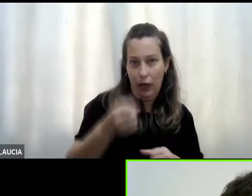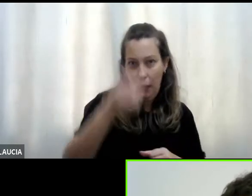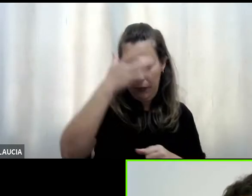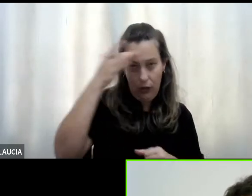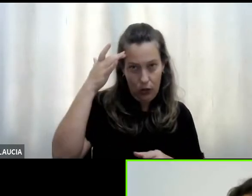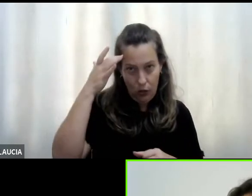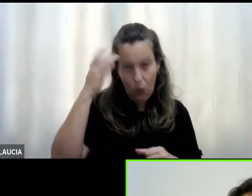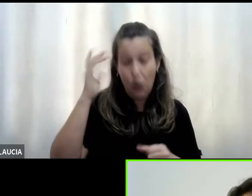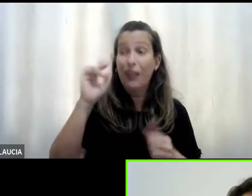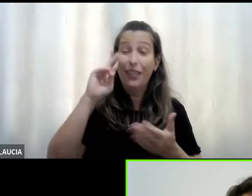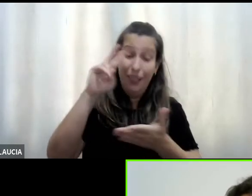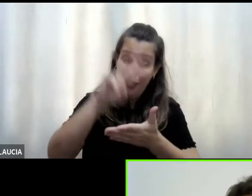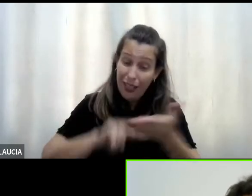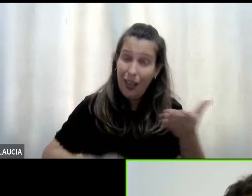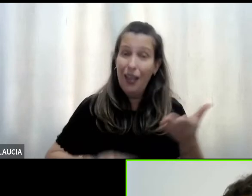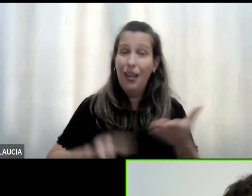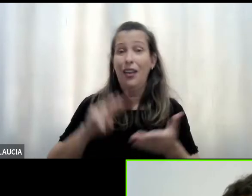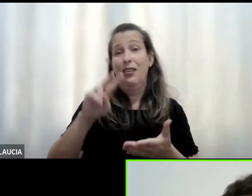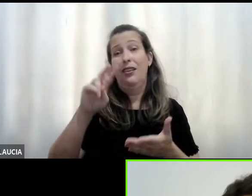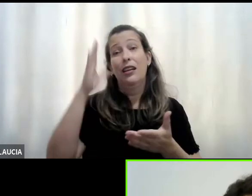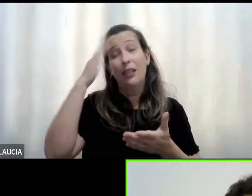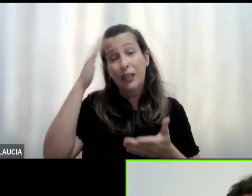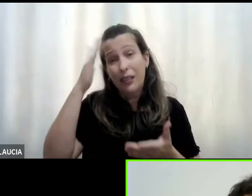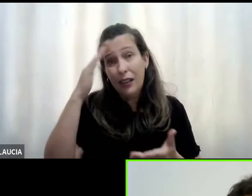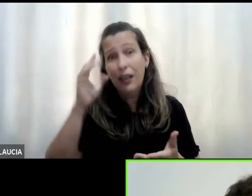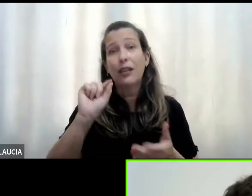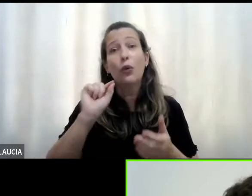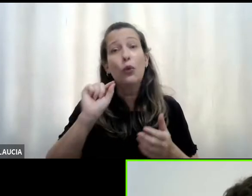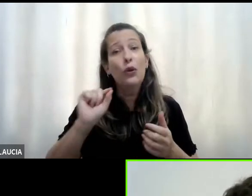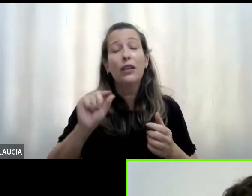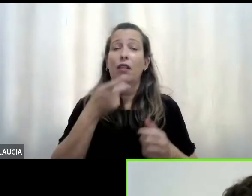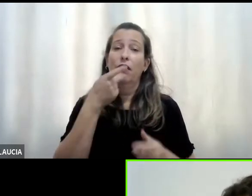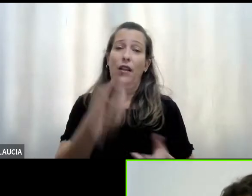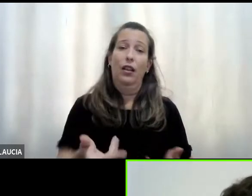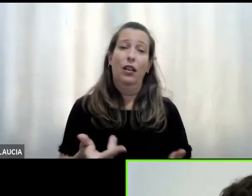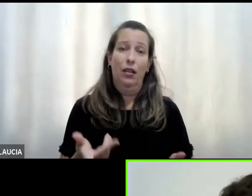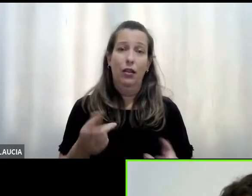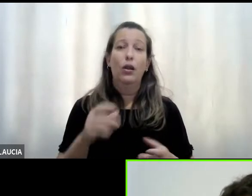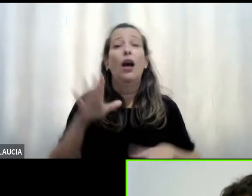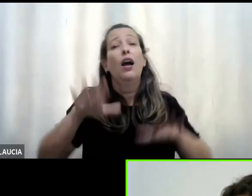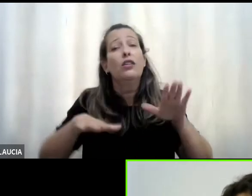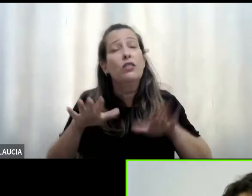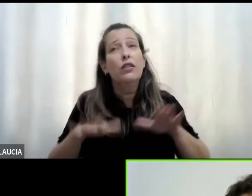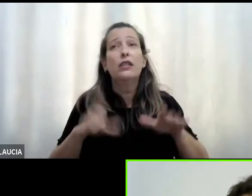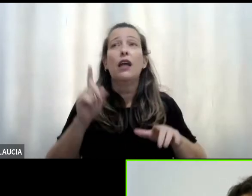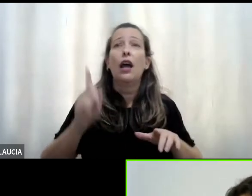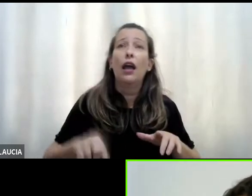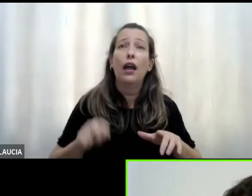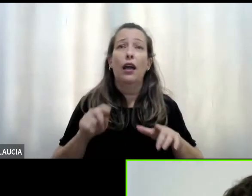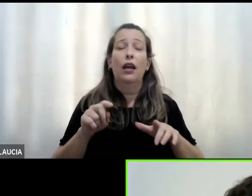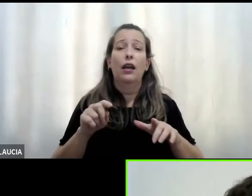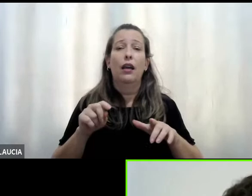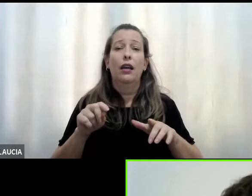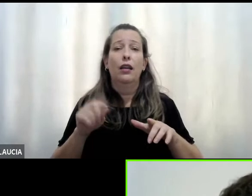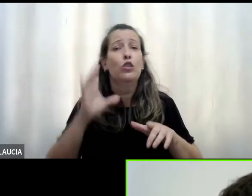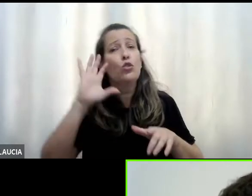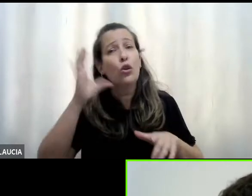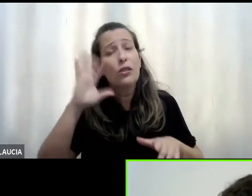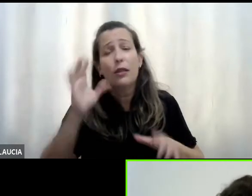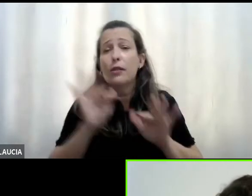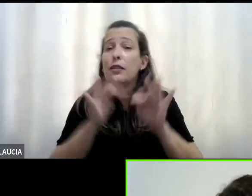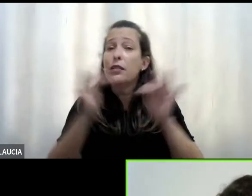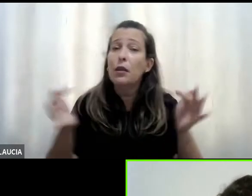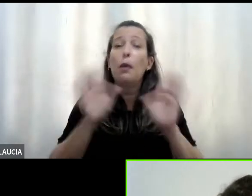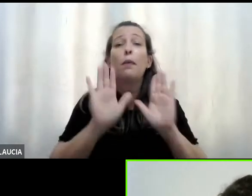a cartela, que seja falada, que a gente entre com off. Então, assim, às vezes são soluções simples, mas que ajudam as pessoas que